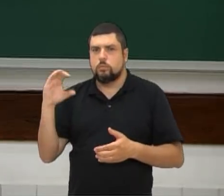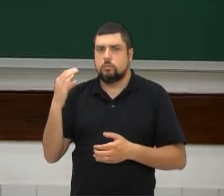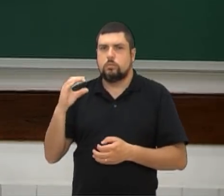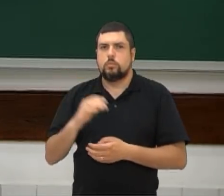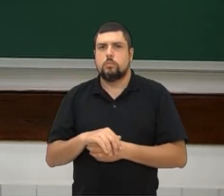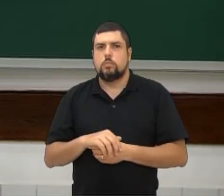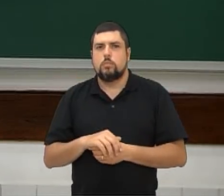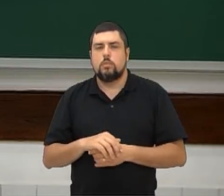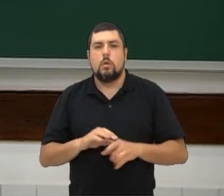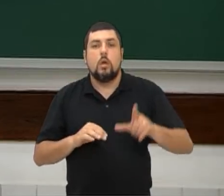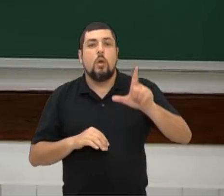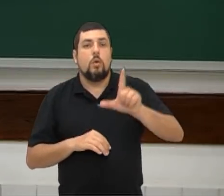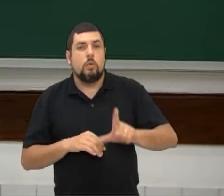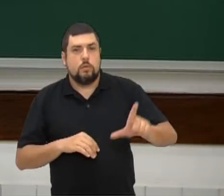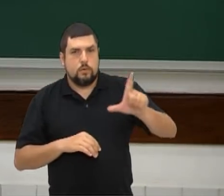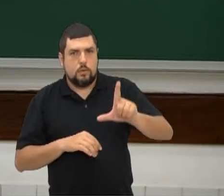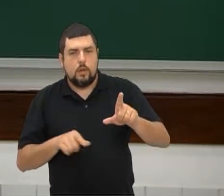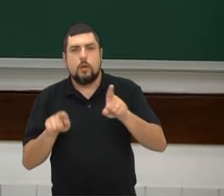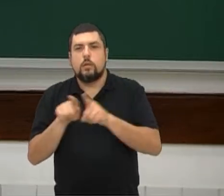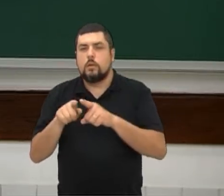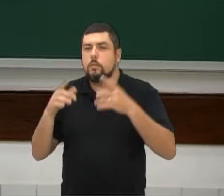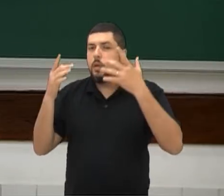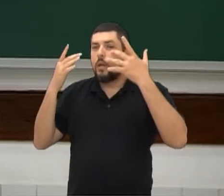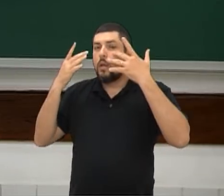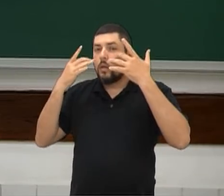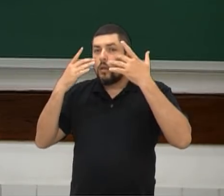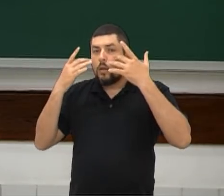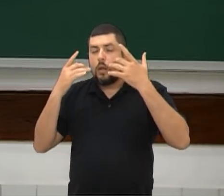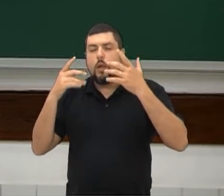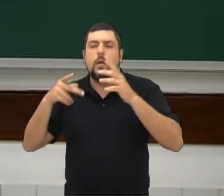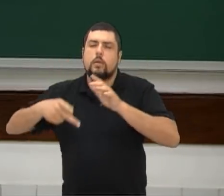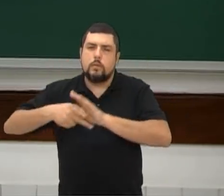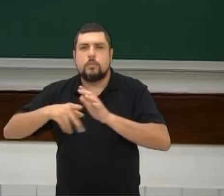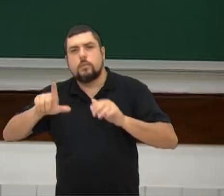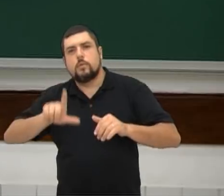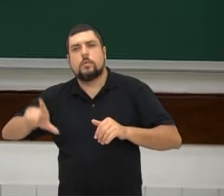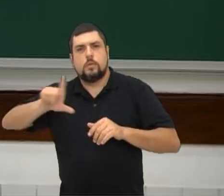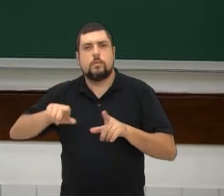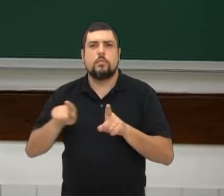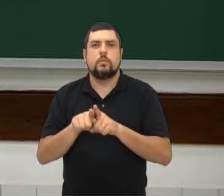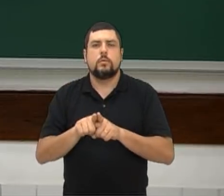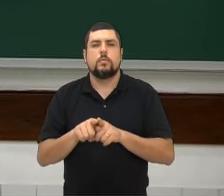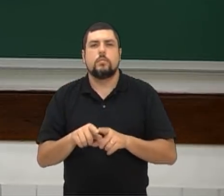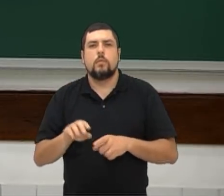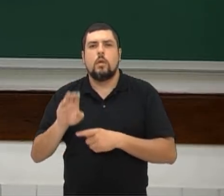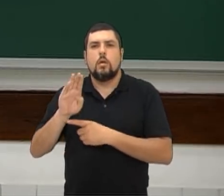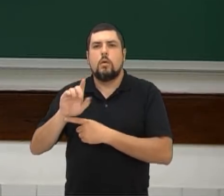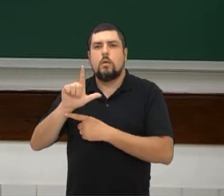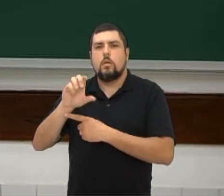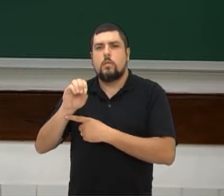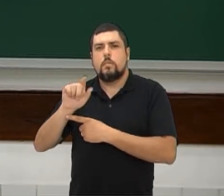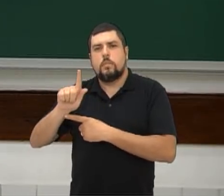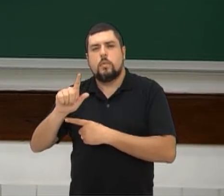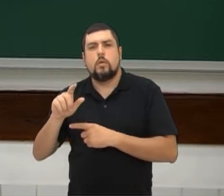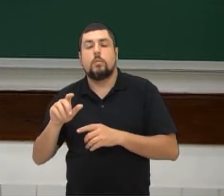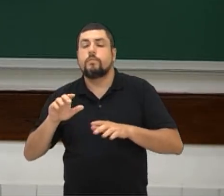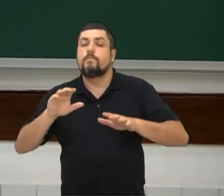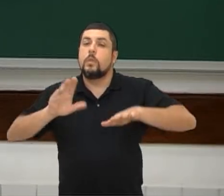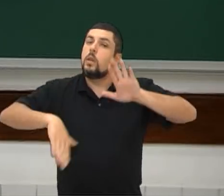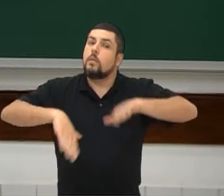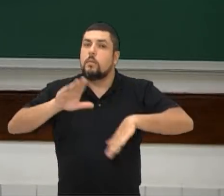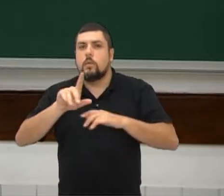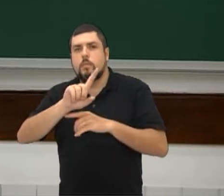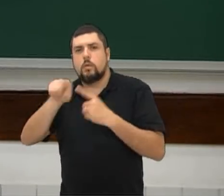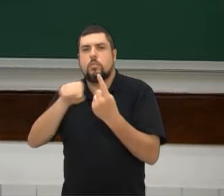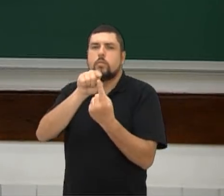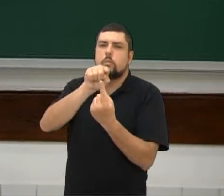O literário e o dramático são textos literários, certo? E o blog ali depende muito de qual é a intenção